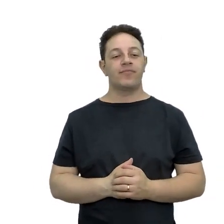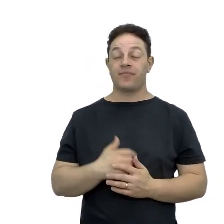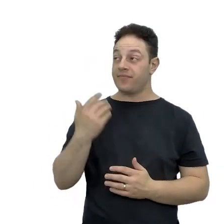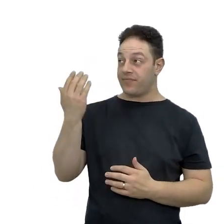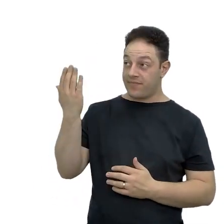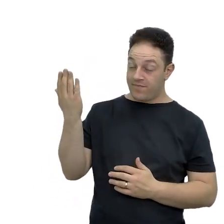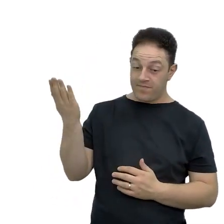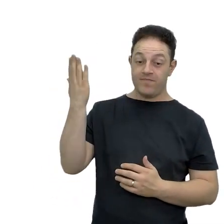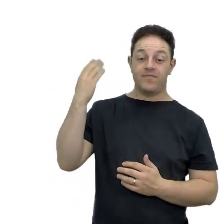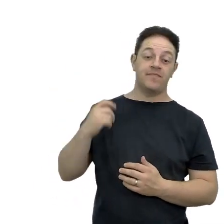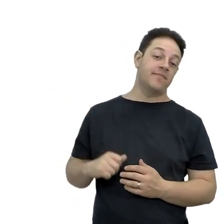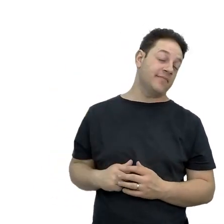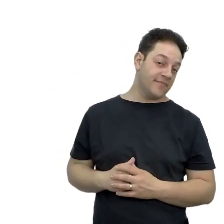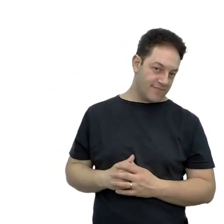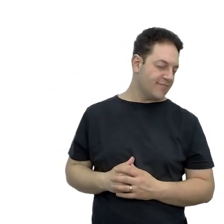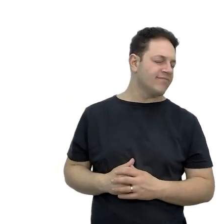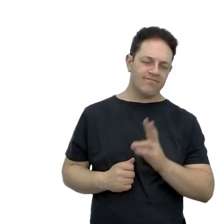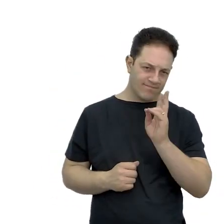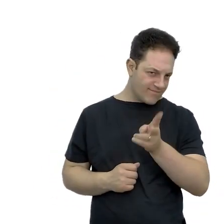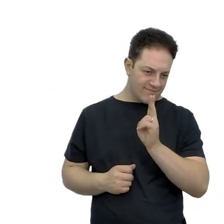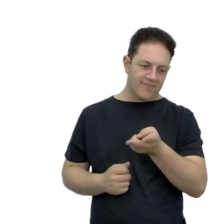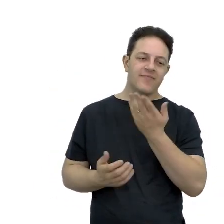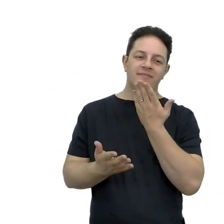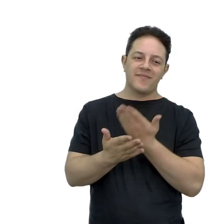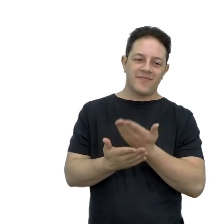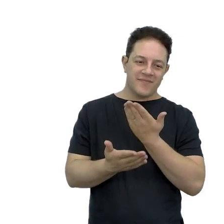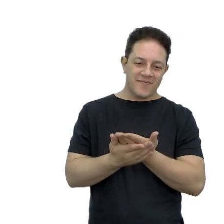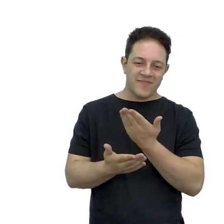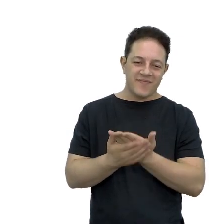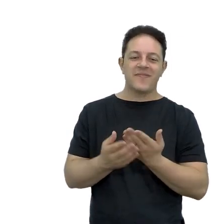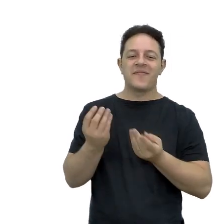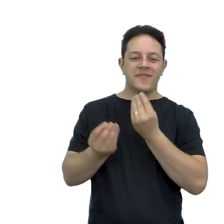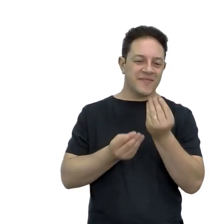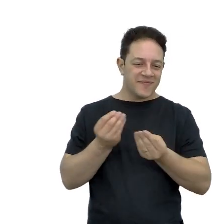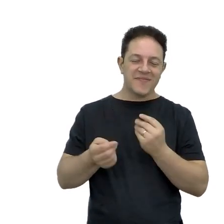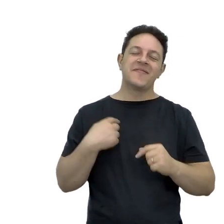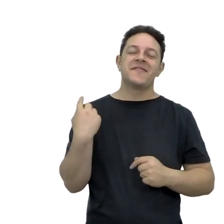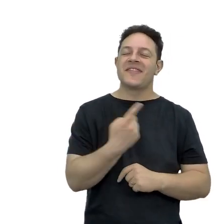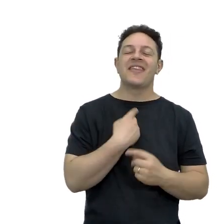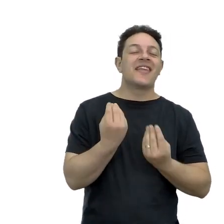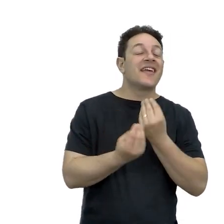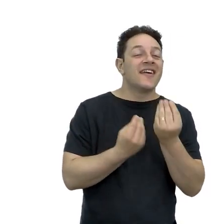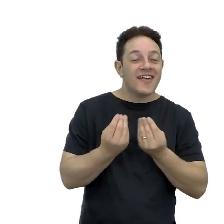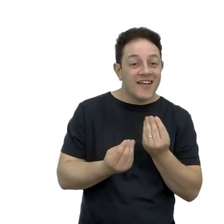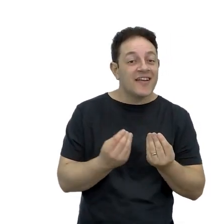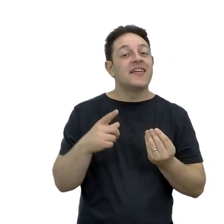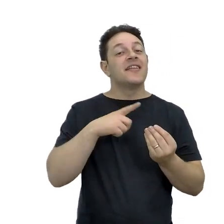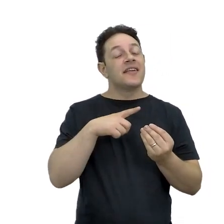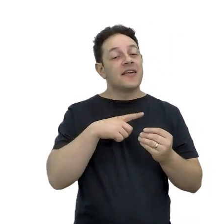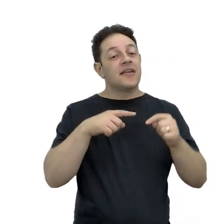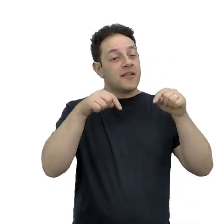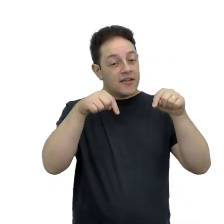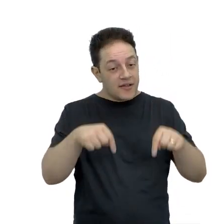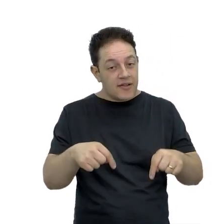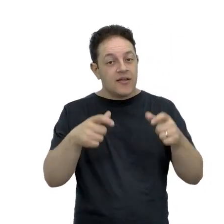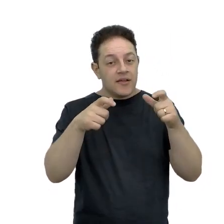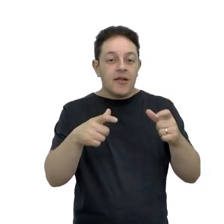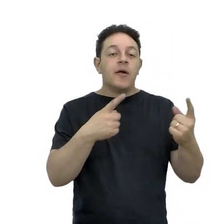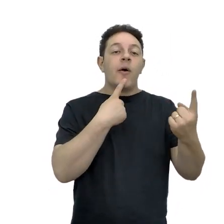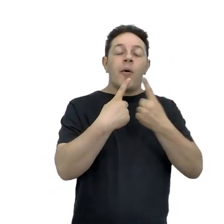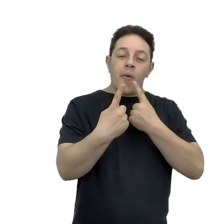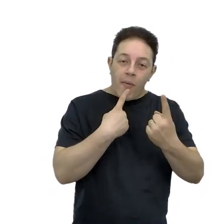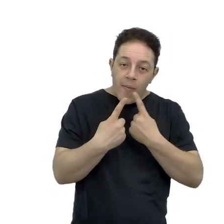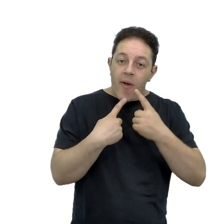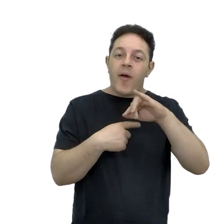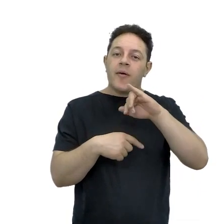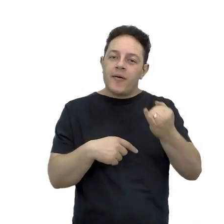E aí, mesmo sendo aula de ciências, as nossas aulas são locais para discutir